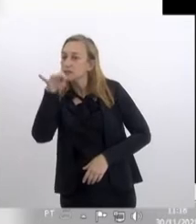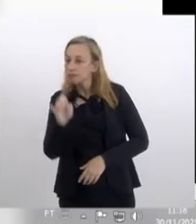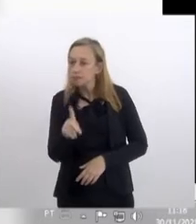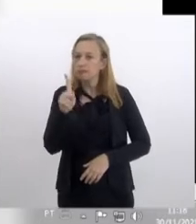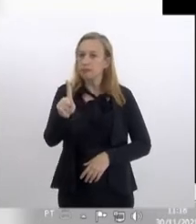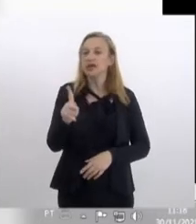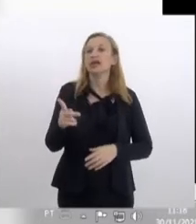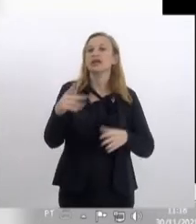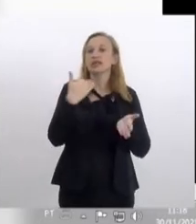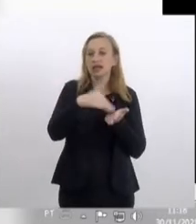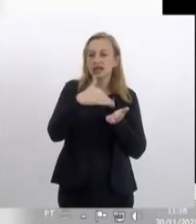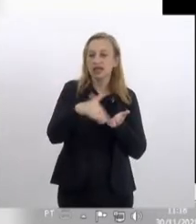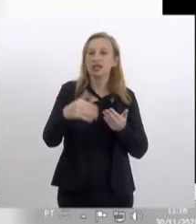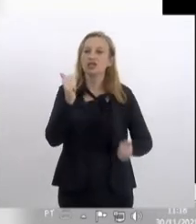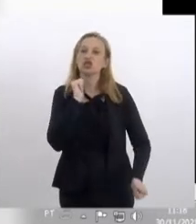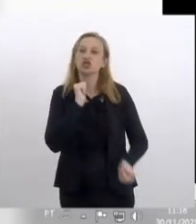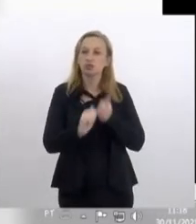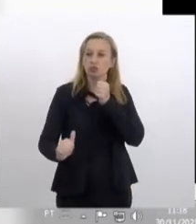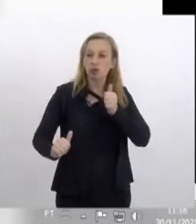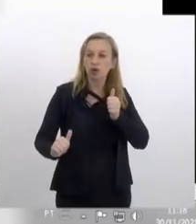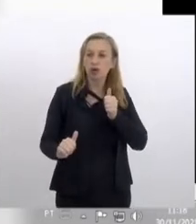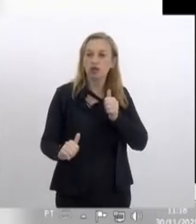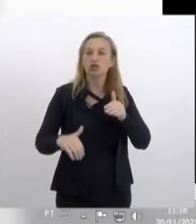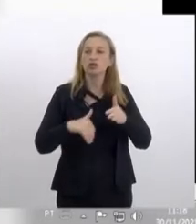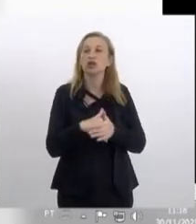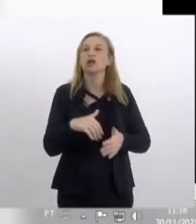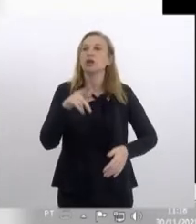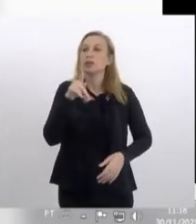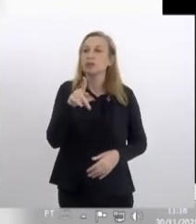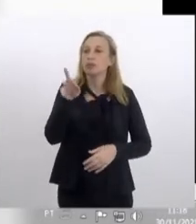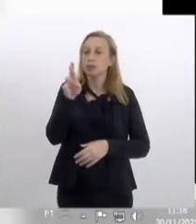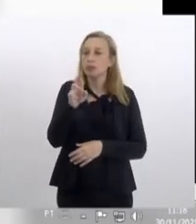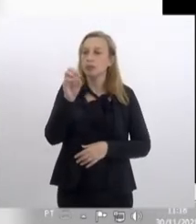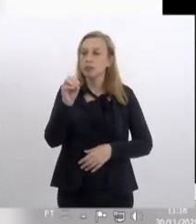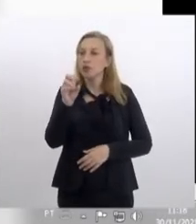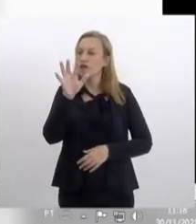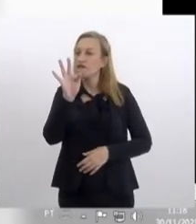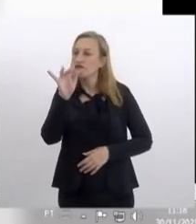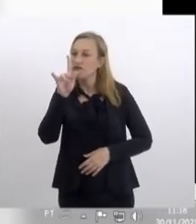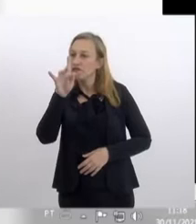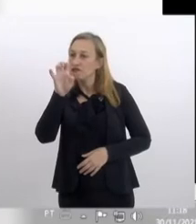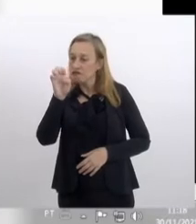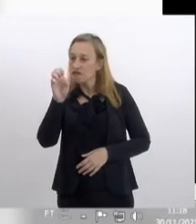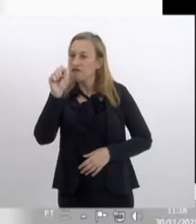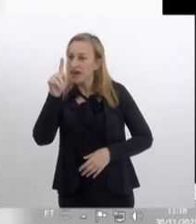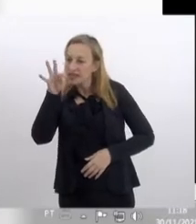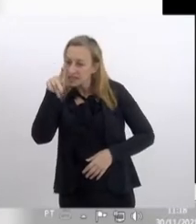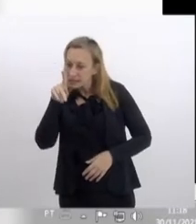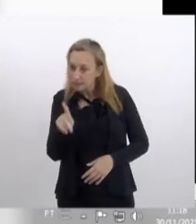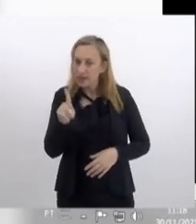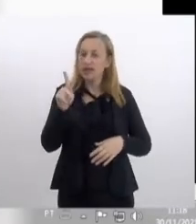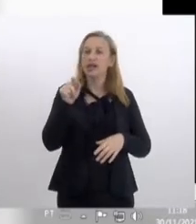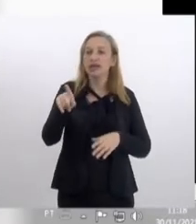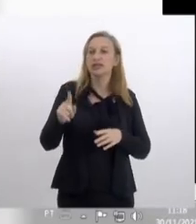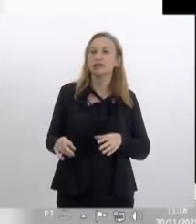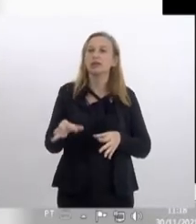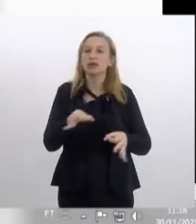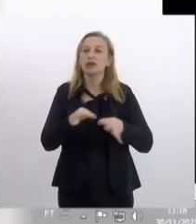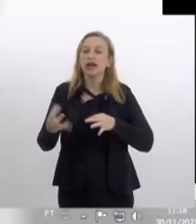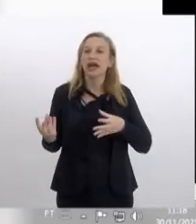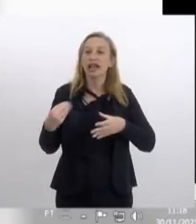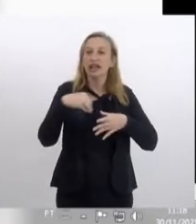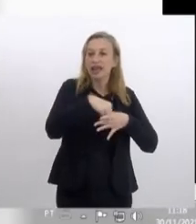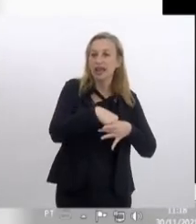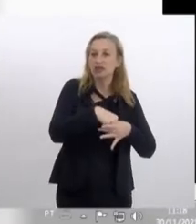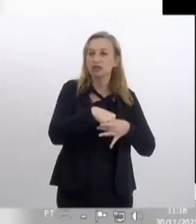na verdade é a Secretaria de Esportes, que é um programa que chama PROFESP, Programas Forças no Esportes. Esse programa, ele é realizado dentro dos equipamentos